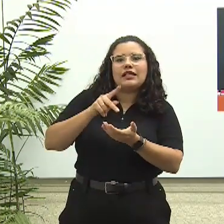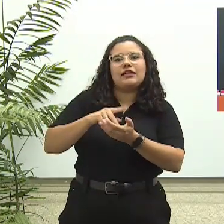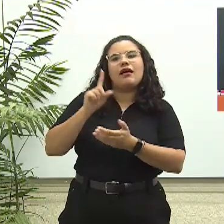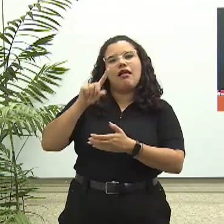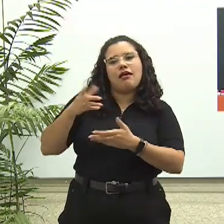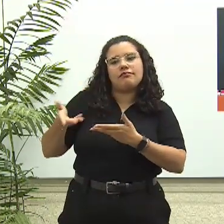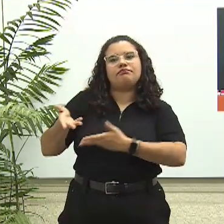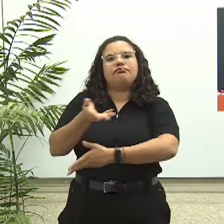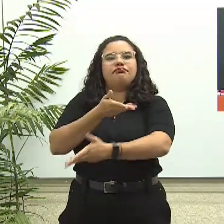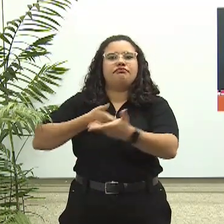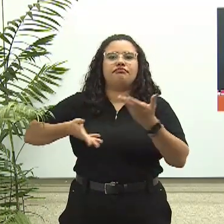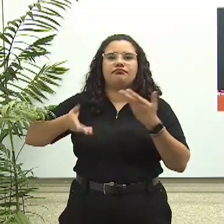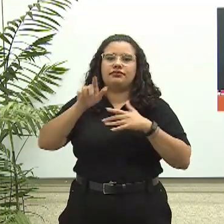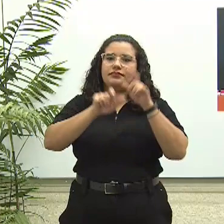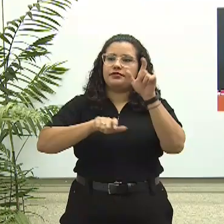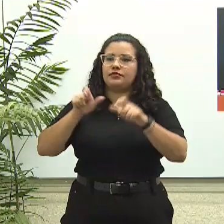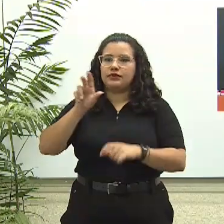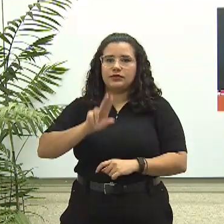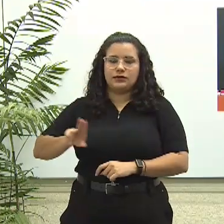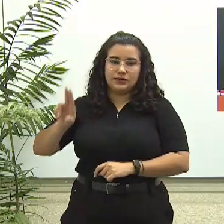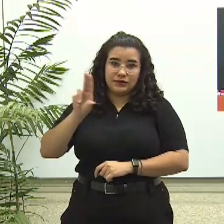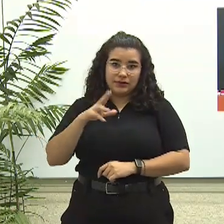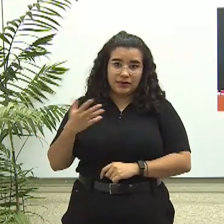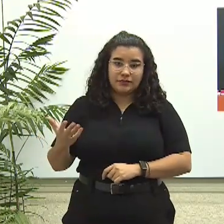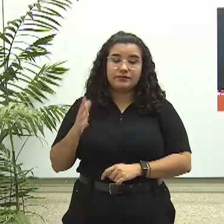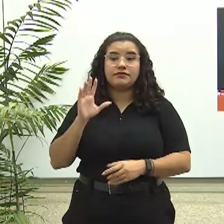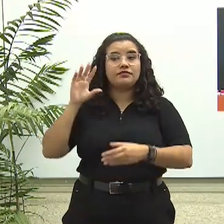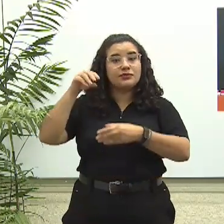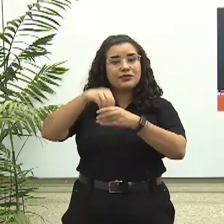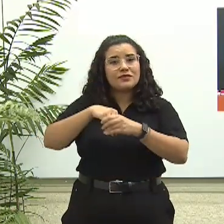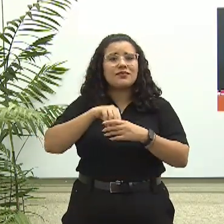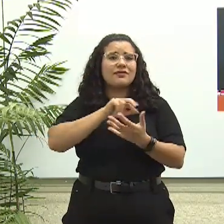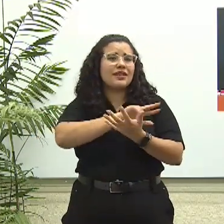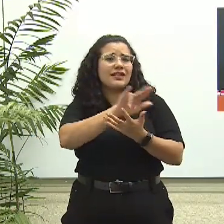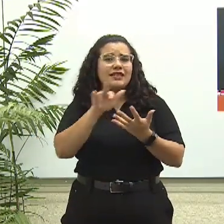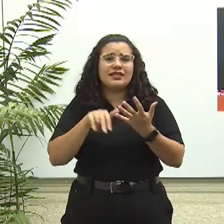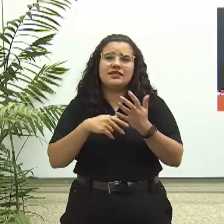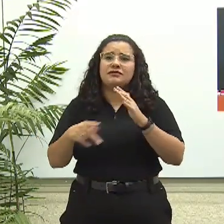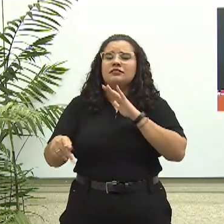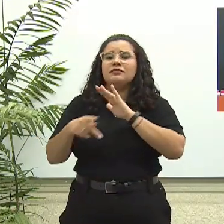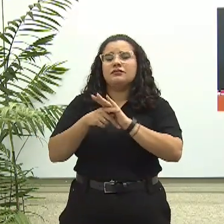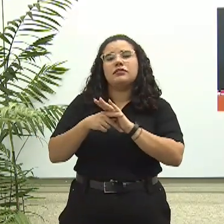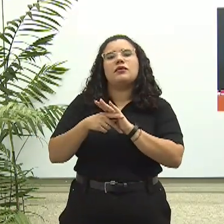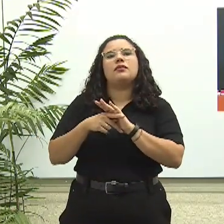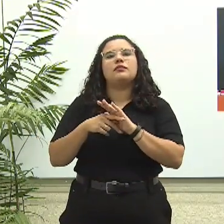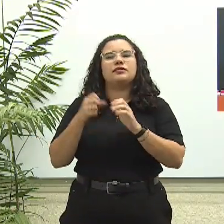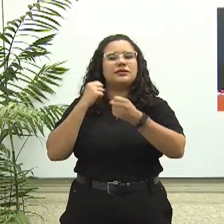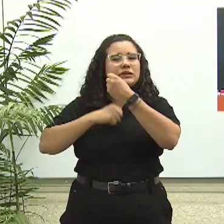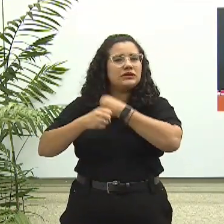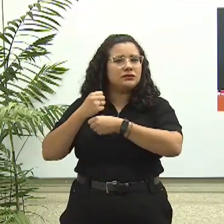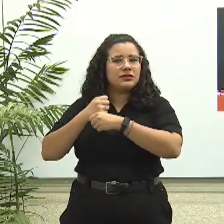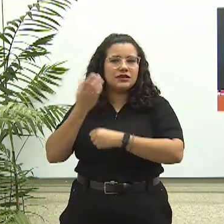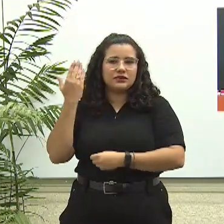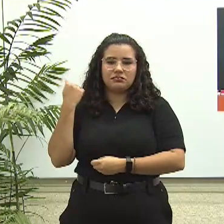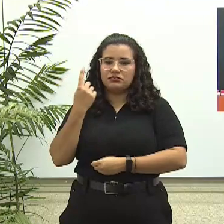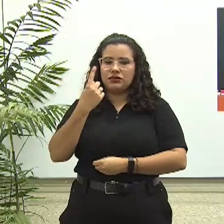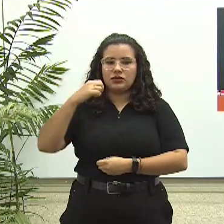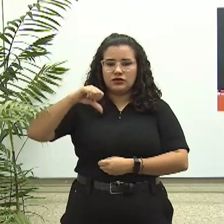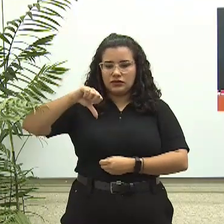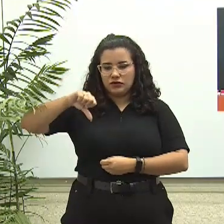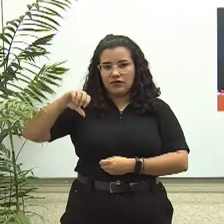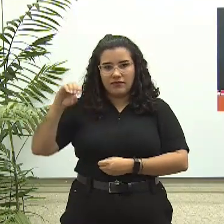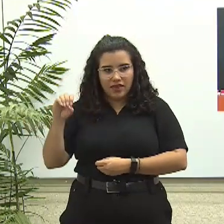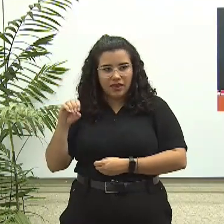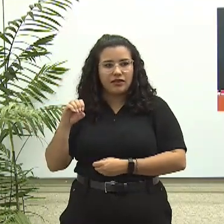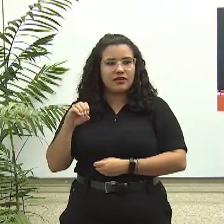cooperação entre os usuários e toda essa essa esse hacktivismo dos anos 90 nós continuamos trazendo ele no